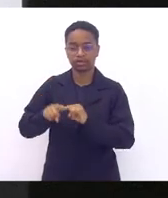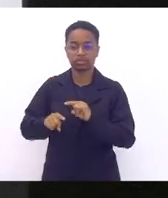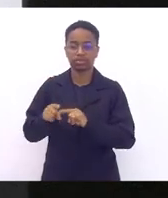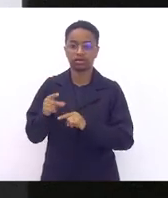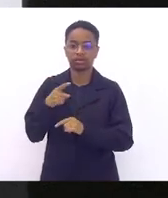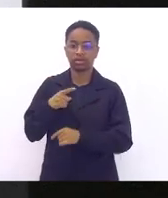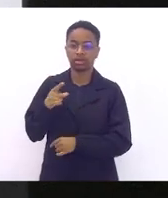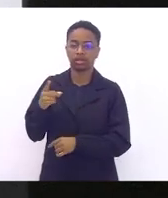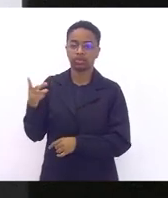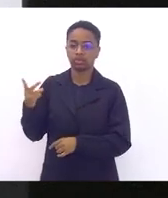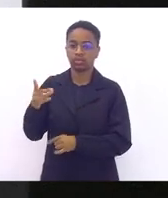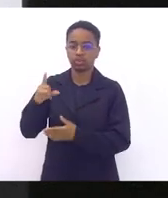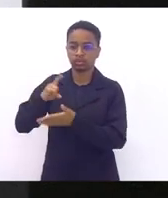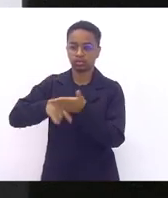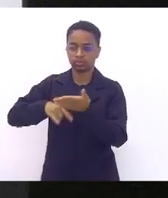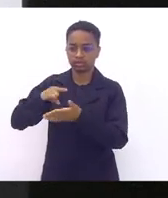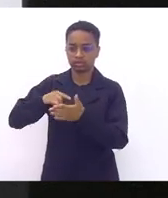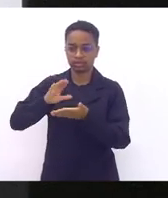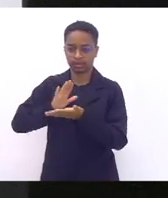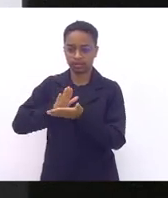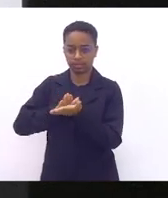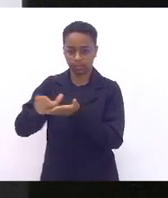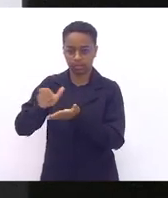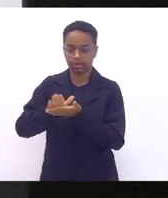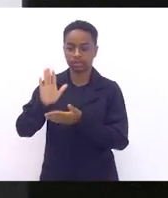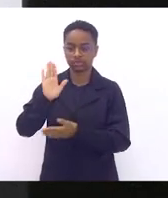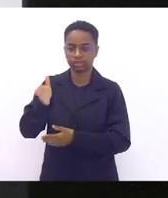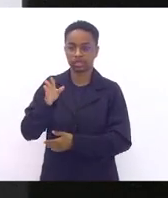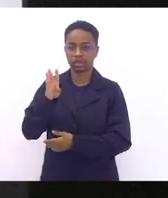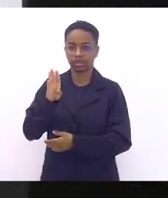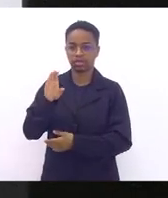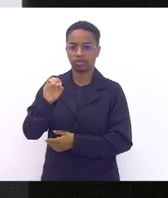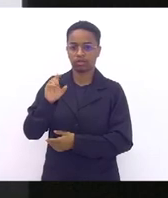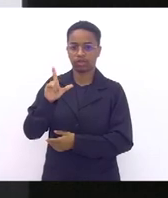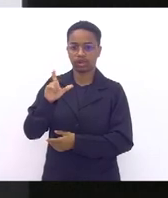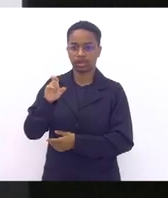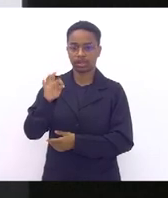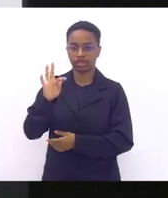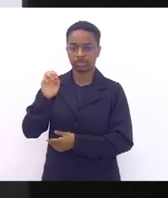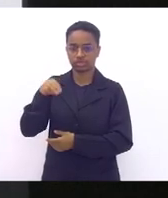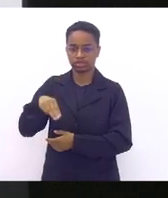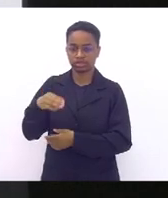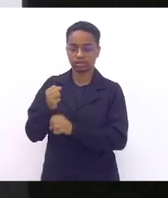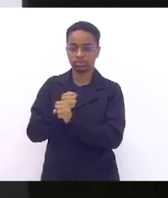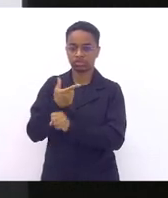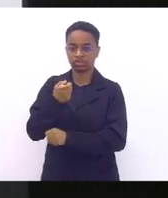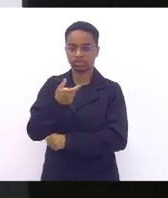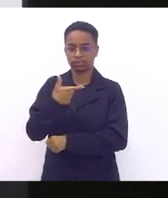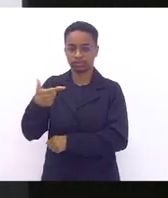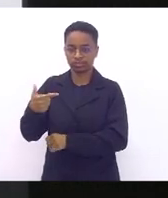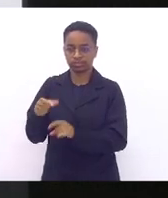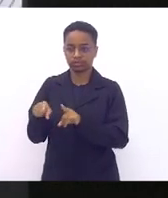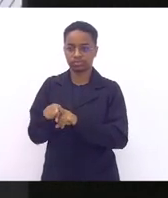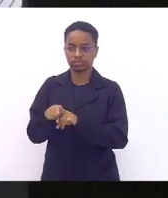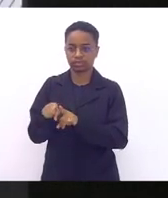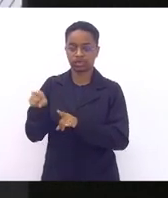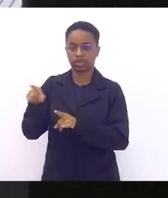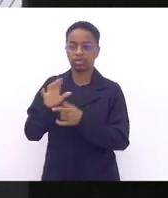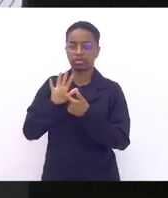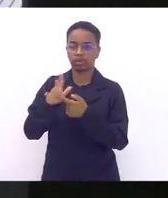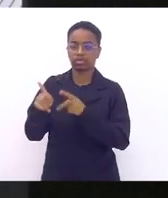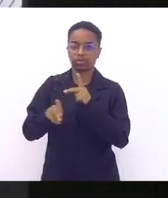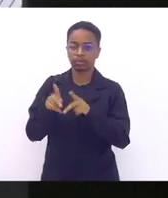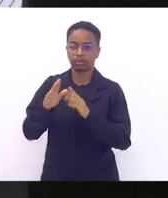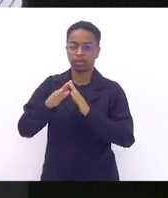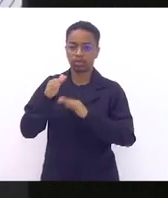dois documentos publicados, o boletim de tuberculose, né, de 2022 e de tuberculose na população em situação